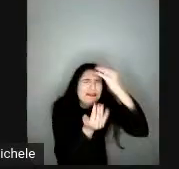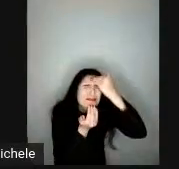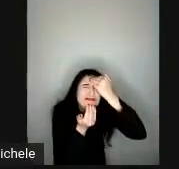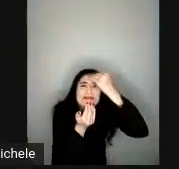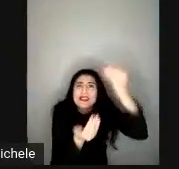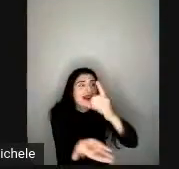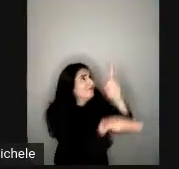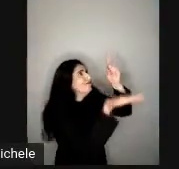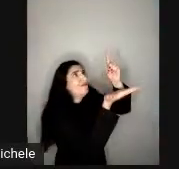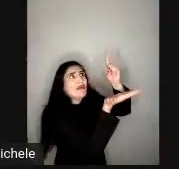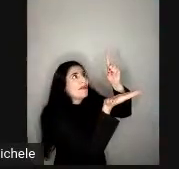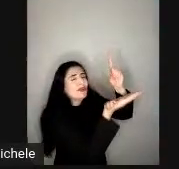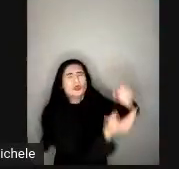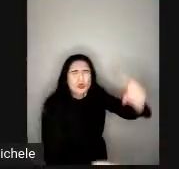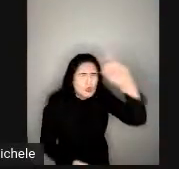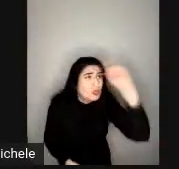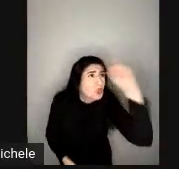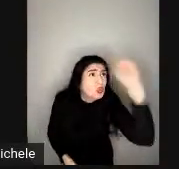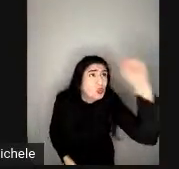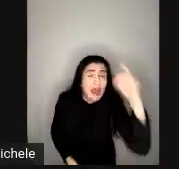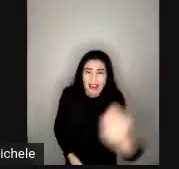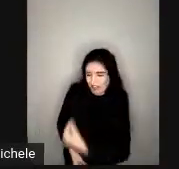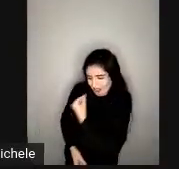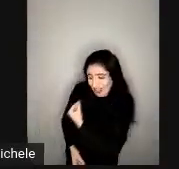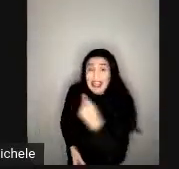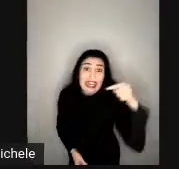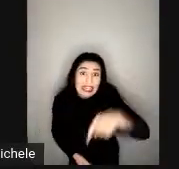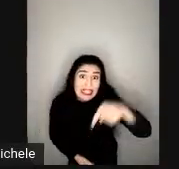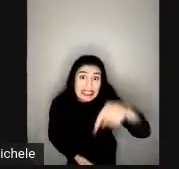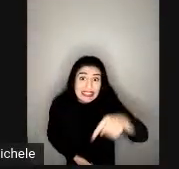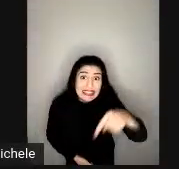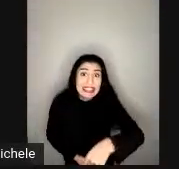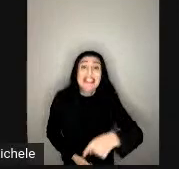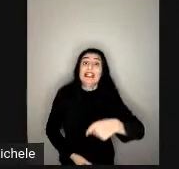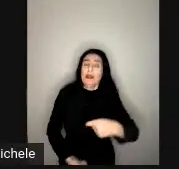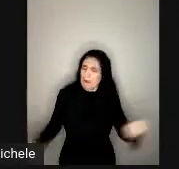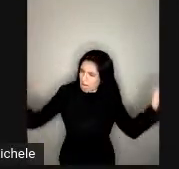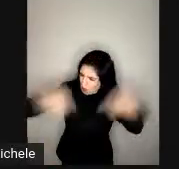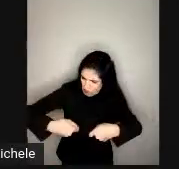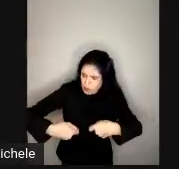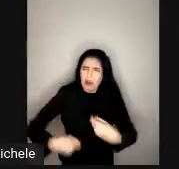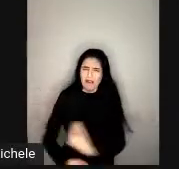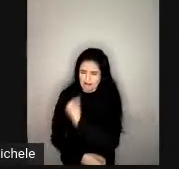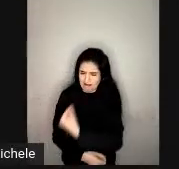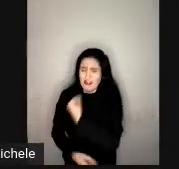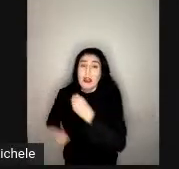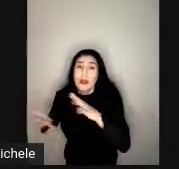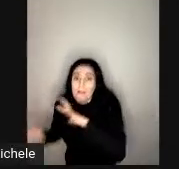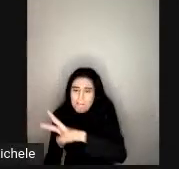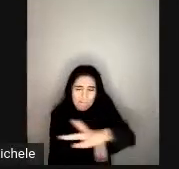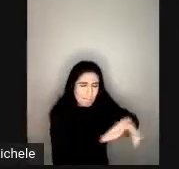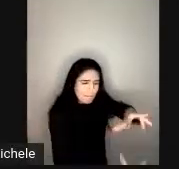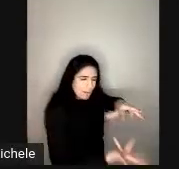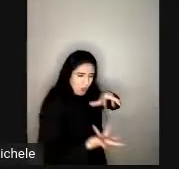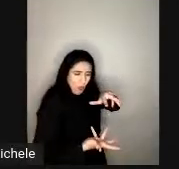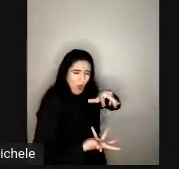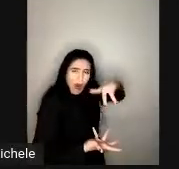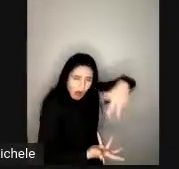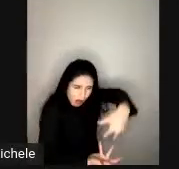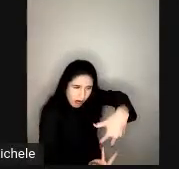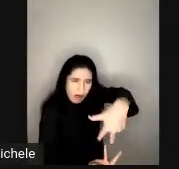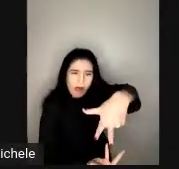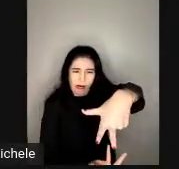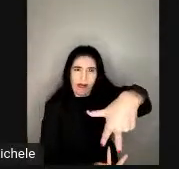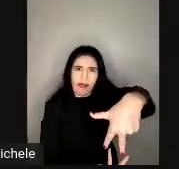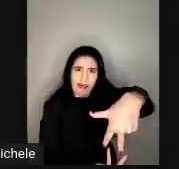todos os dias por estar aqui, por poder viver um mundo, num mundo onde eu possa colocar toda a